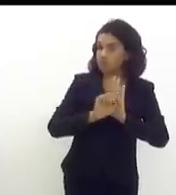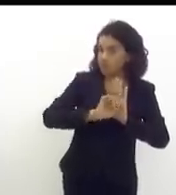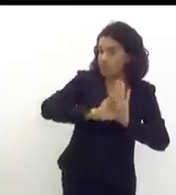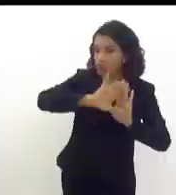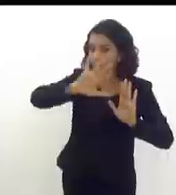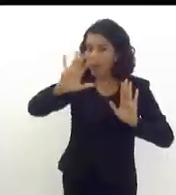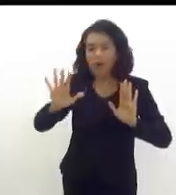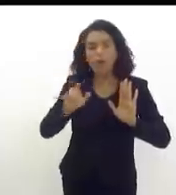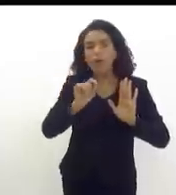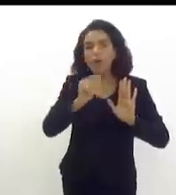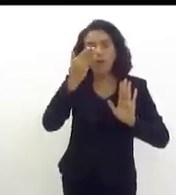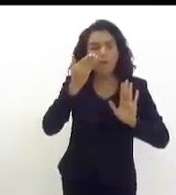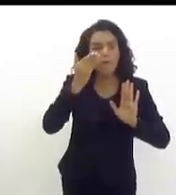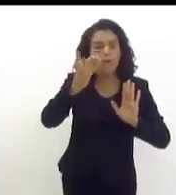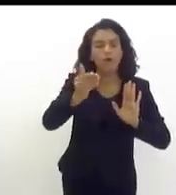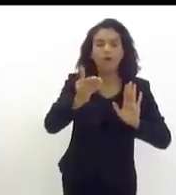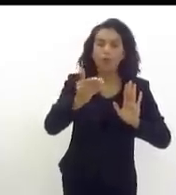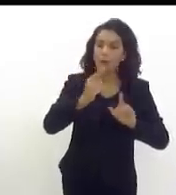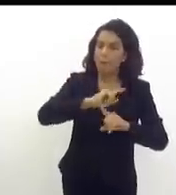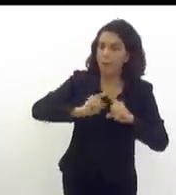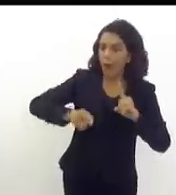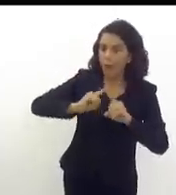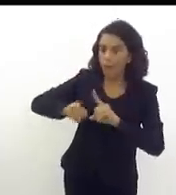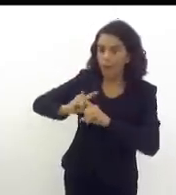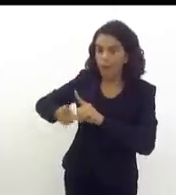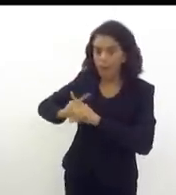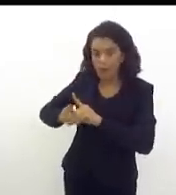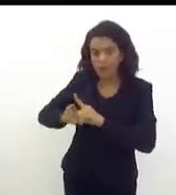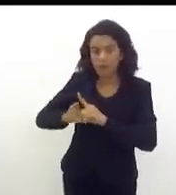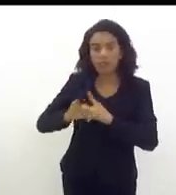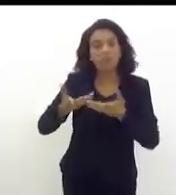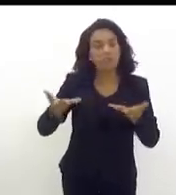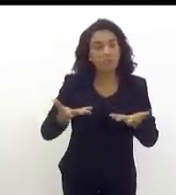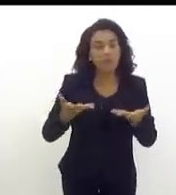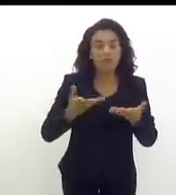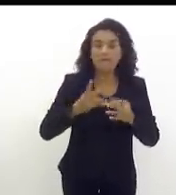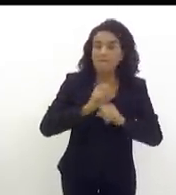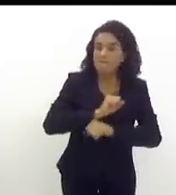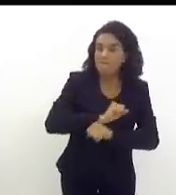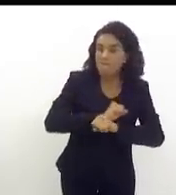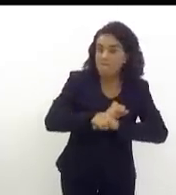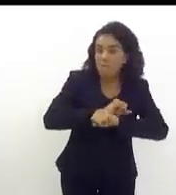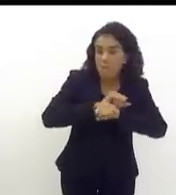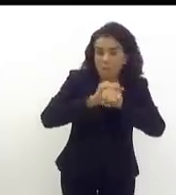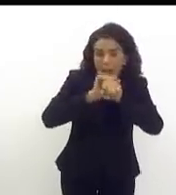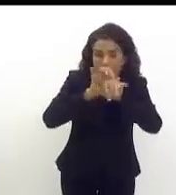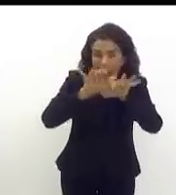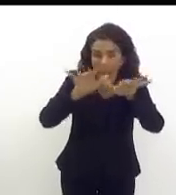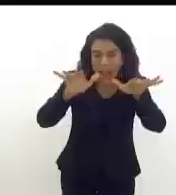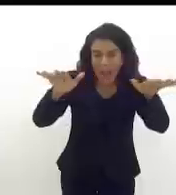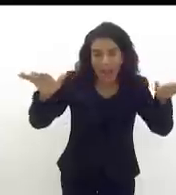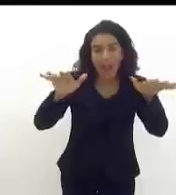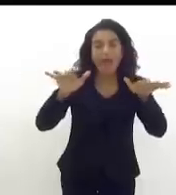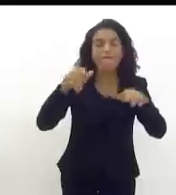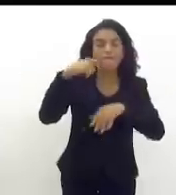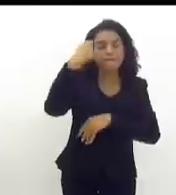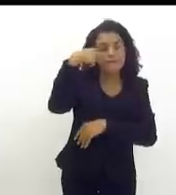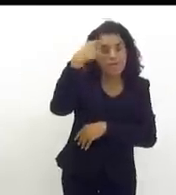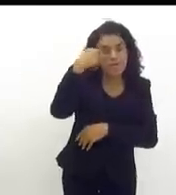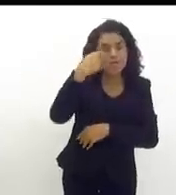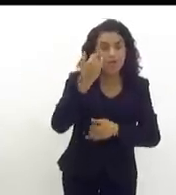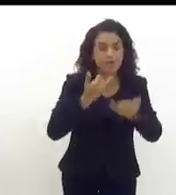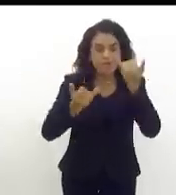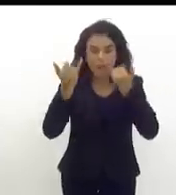não poderia entrar com esse tipo de equipamento e vazou diversos vídeos informações onde obtive